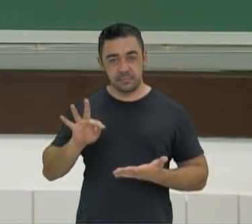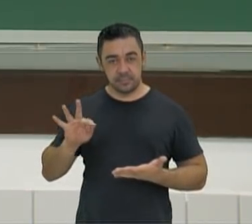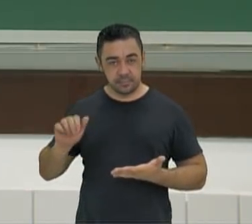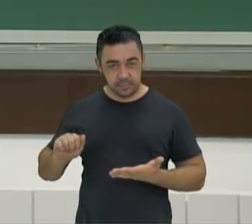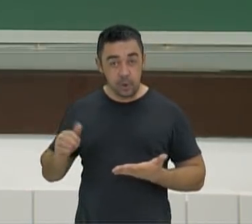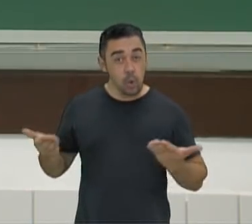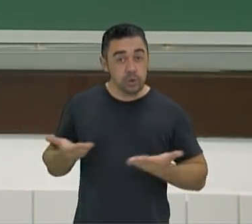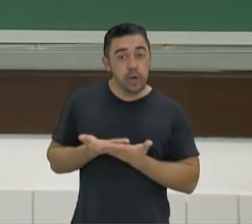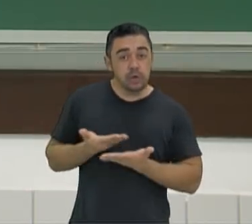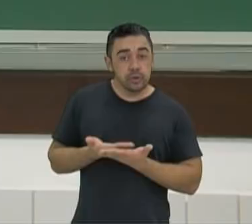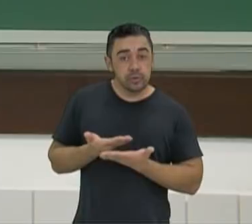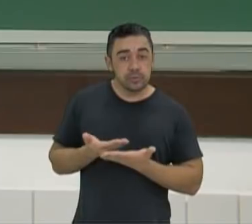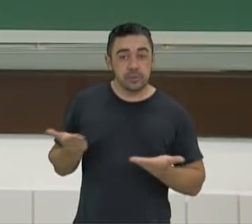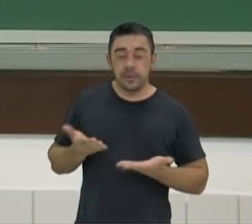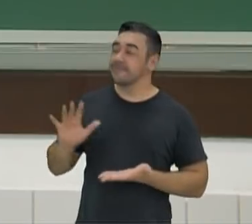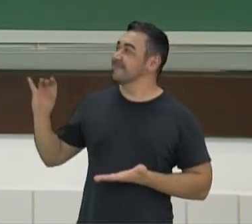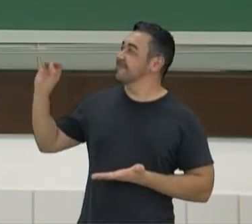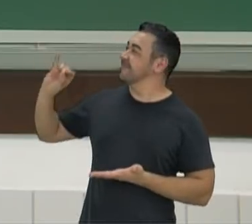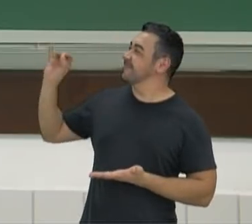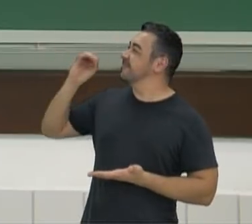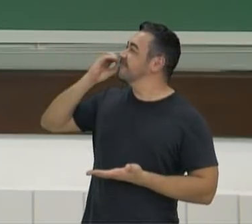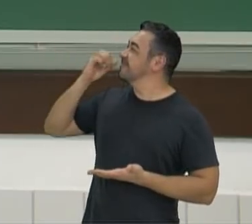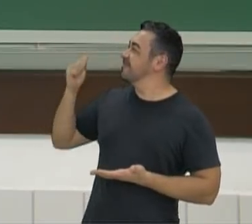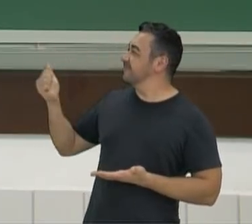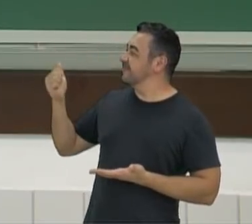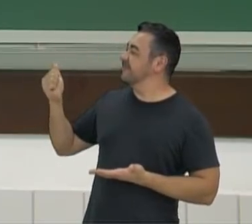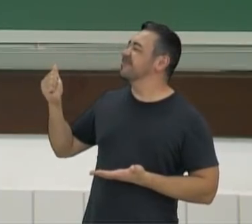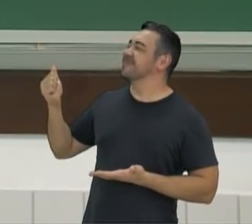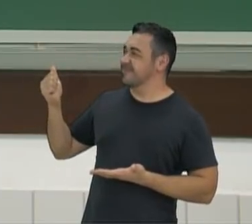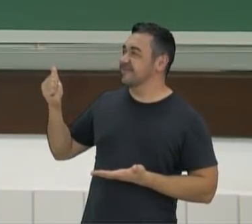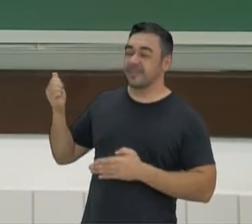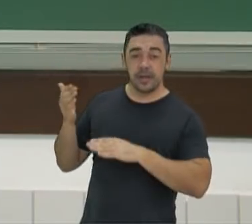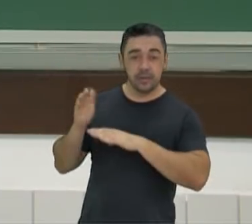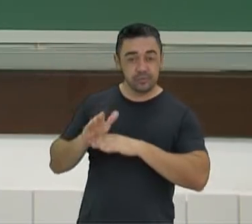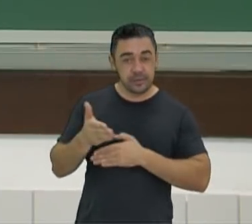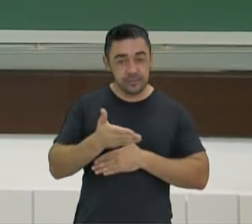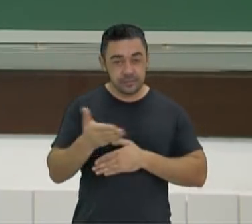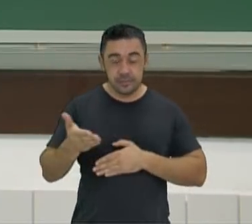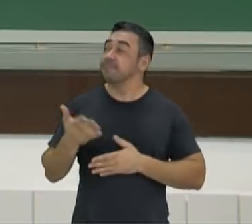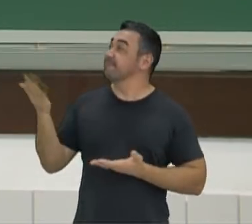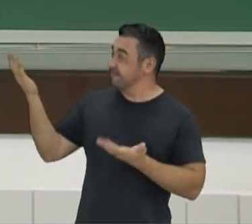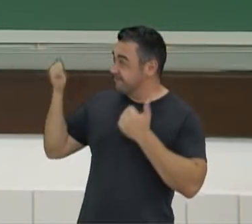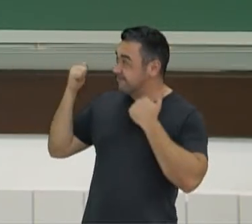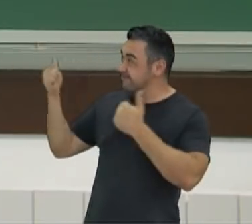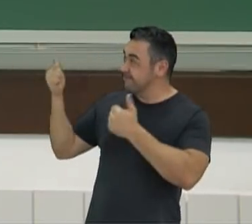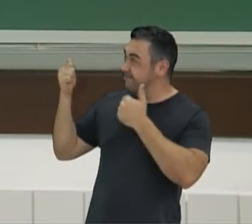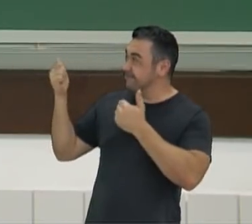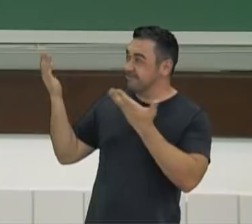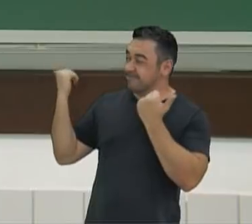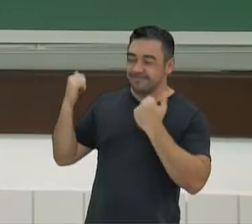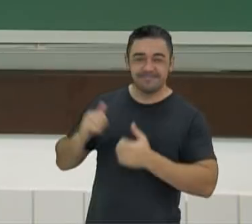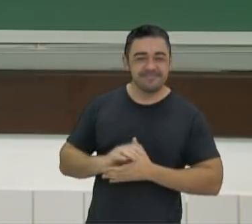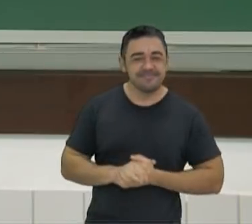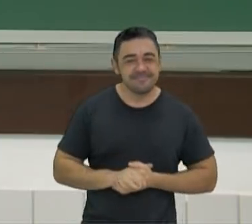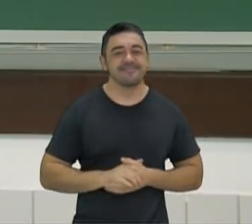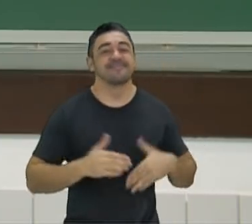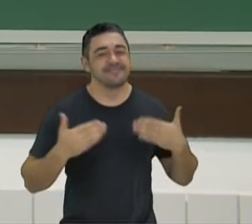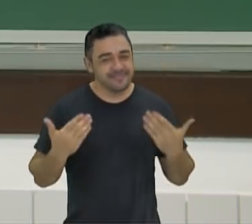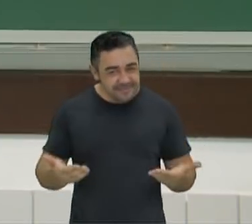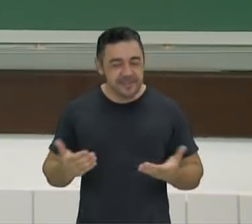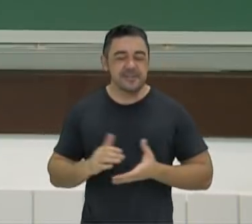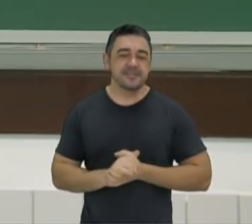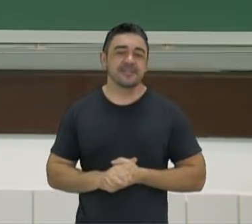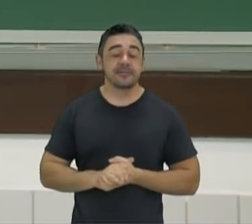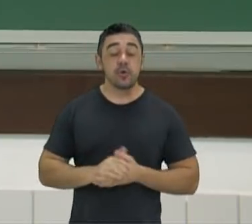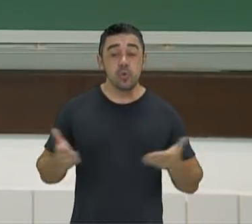a gente aqui nessa aula o Tiago. Oi, Tiago, tudo bem com você? Vamos estudar matemática, Tiago? Muito